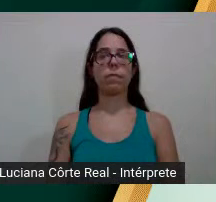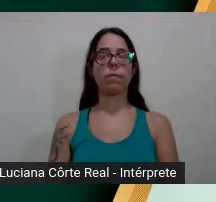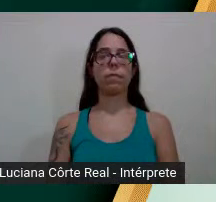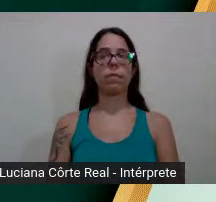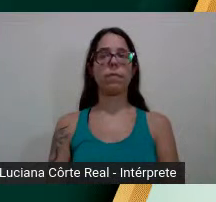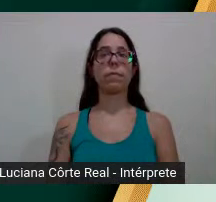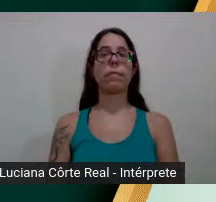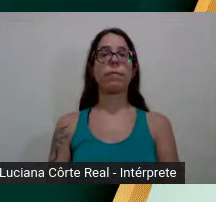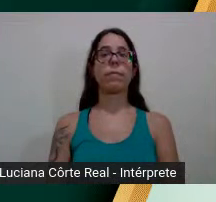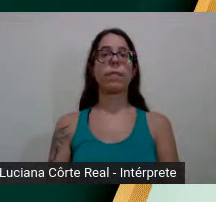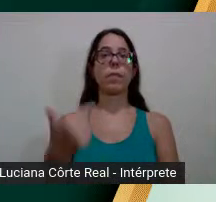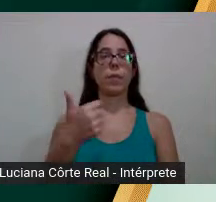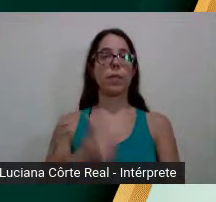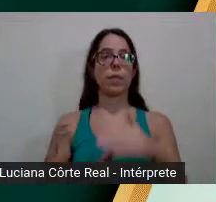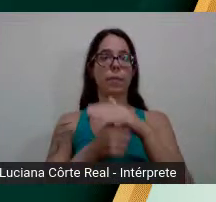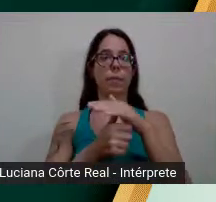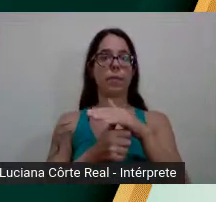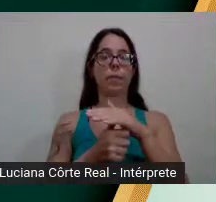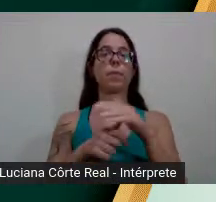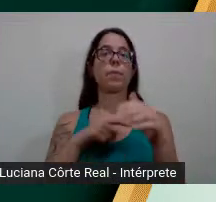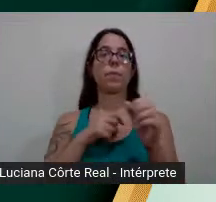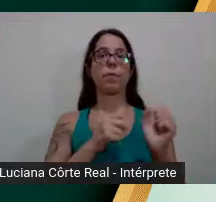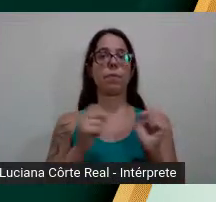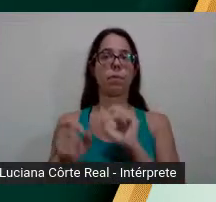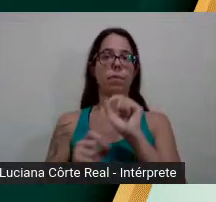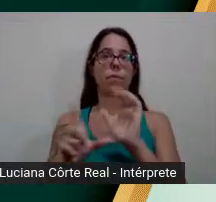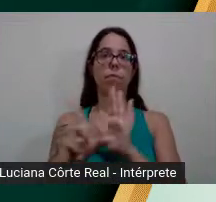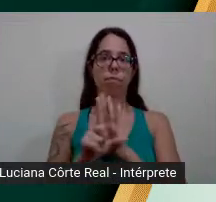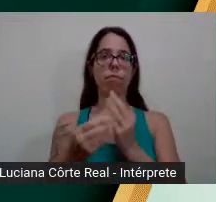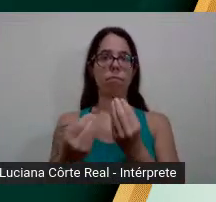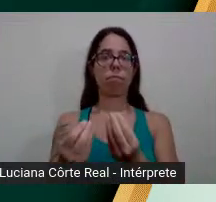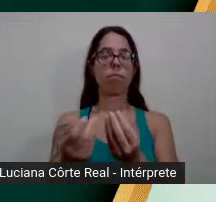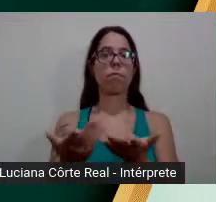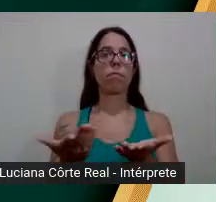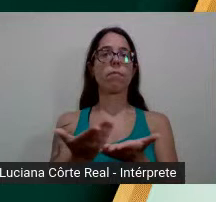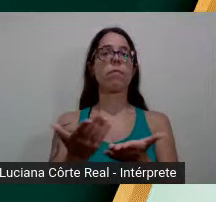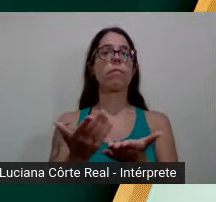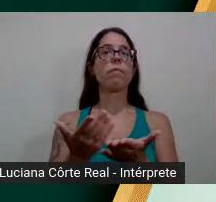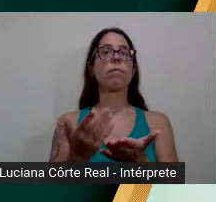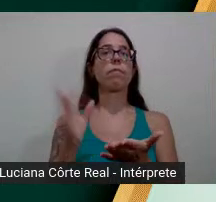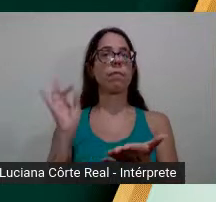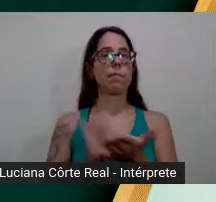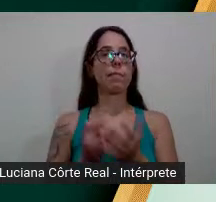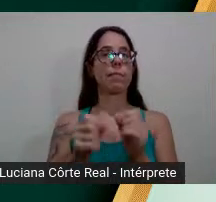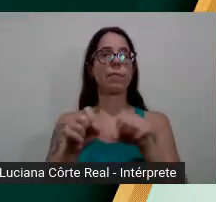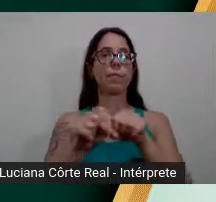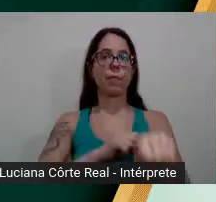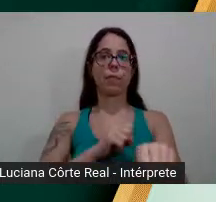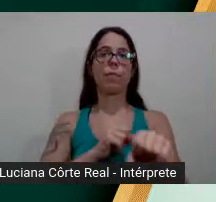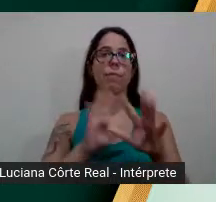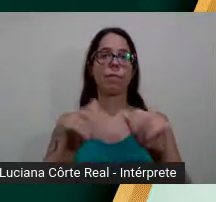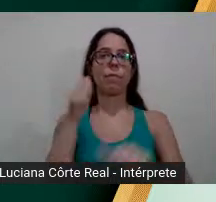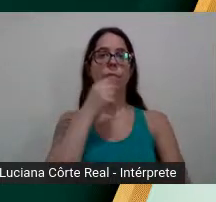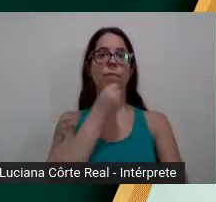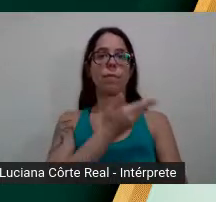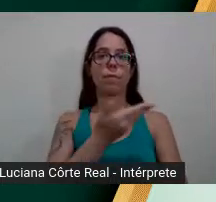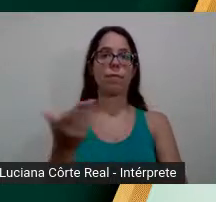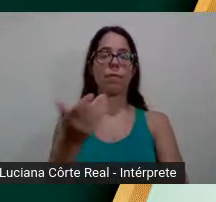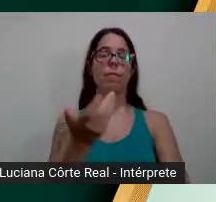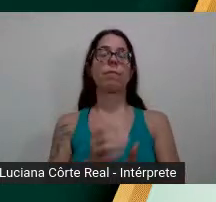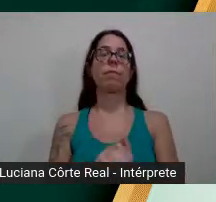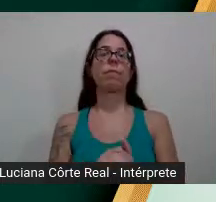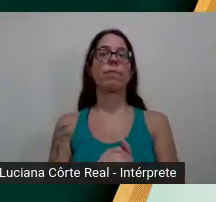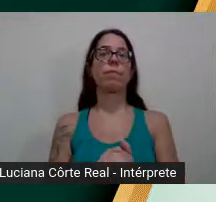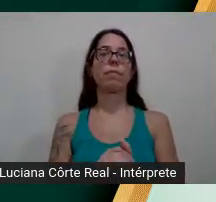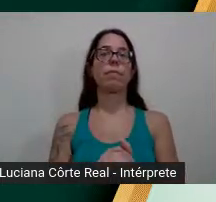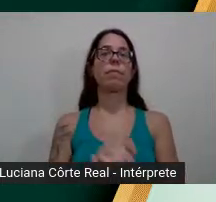O vice-reitor, revestido do poder que a lei lhe confere, outorga o grau aos graduandos e graduandas de acordo com a